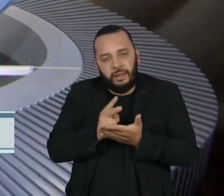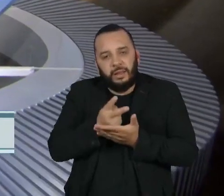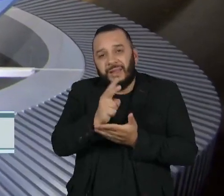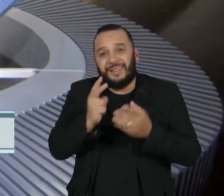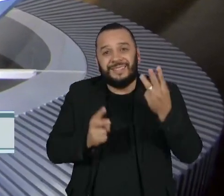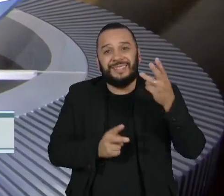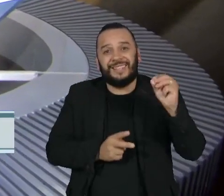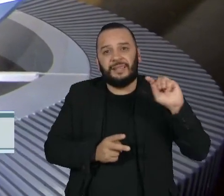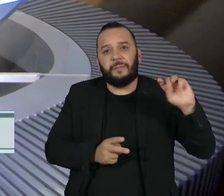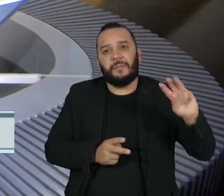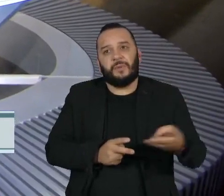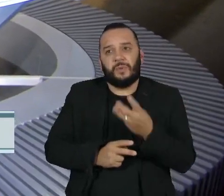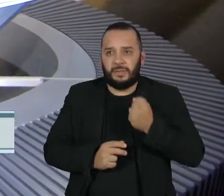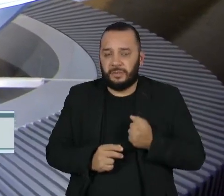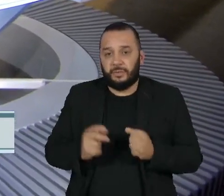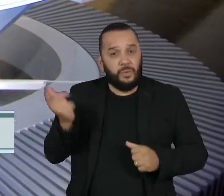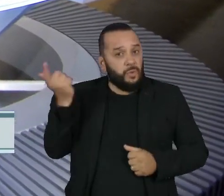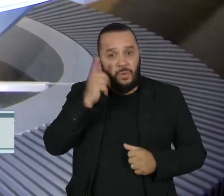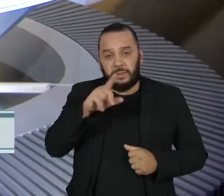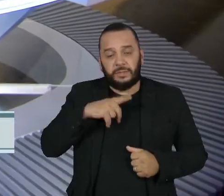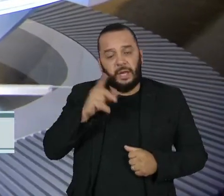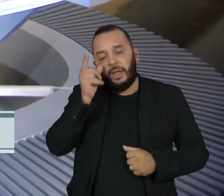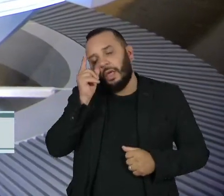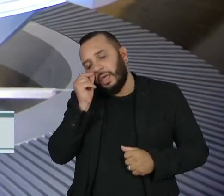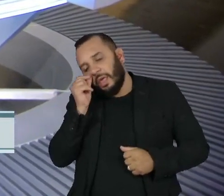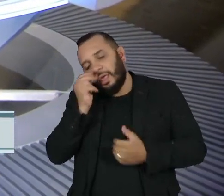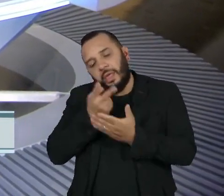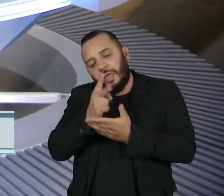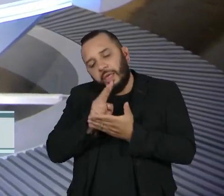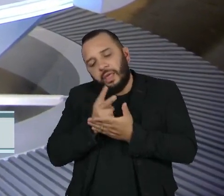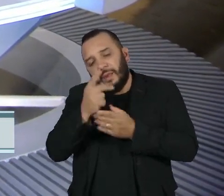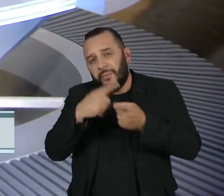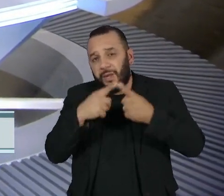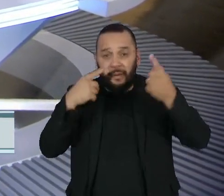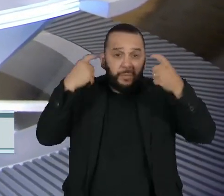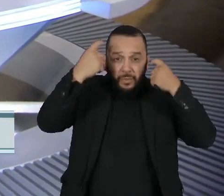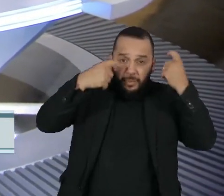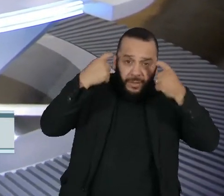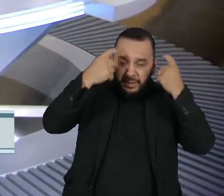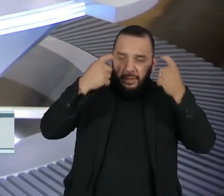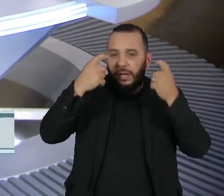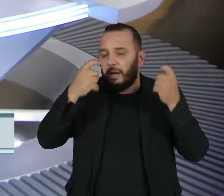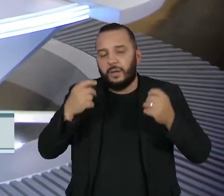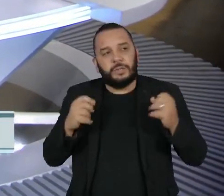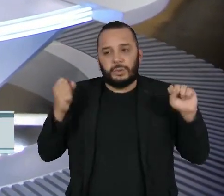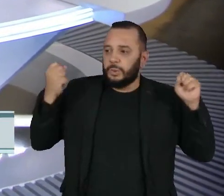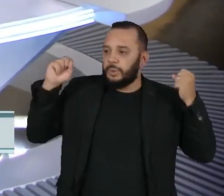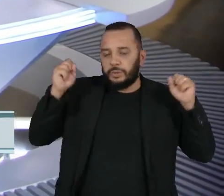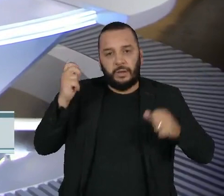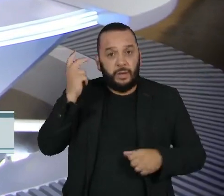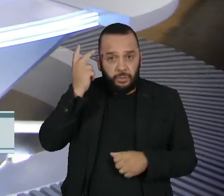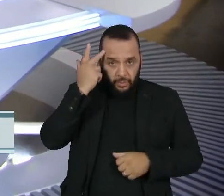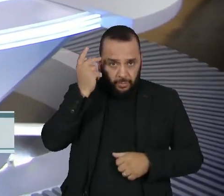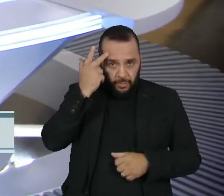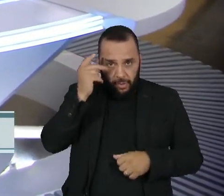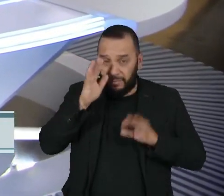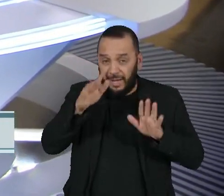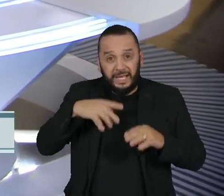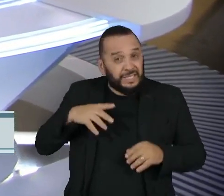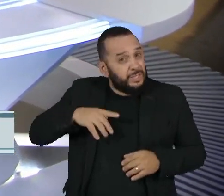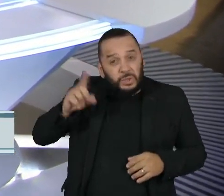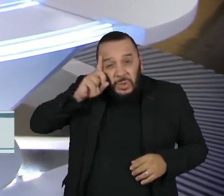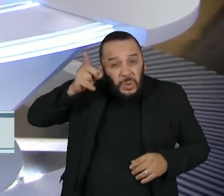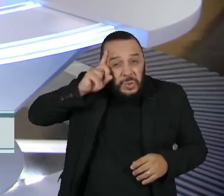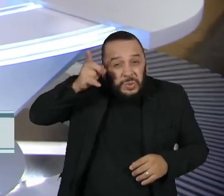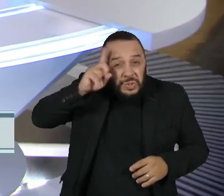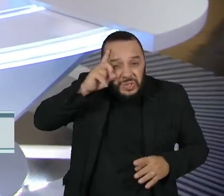pregar os olhos, vez ou outra, por preocupação ou agitação, é normal. Mas quando isso vira rotina, o prejuízo pode ser